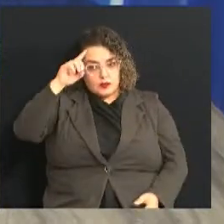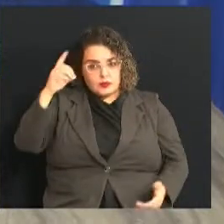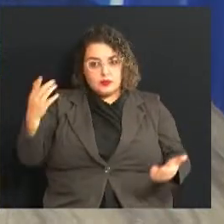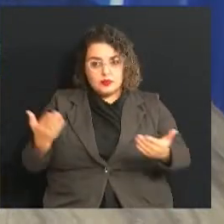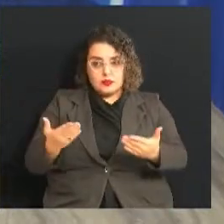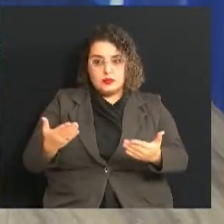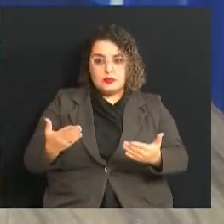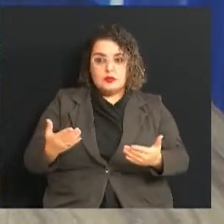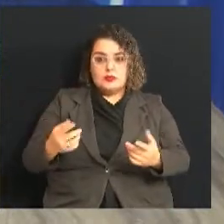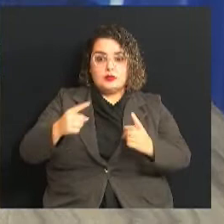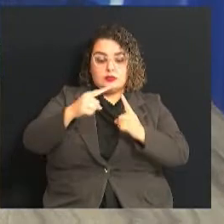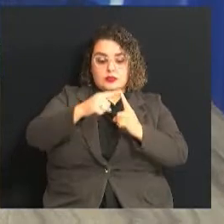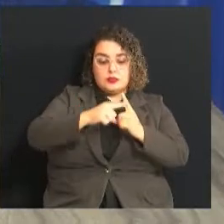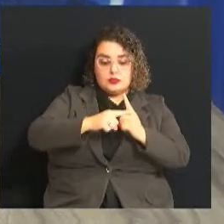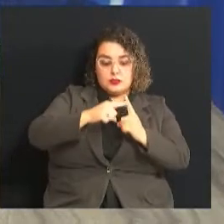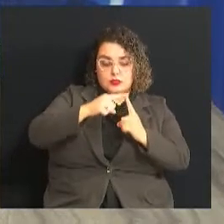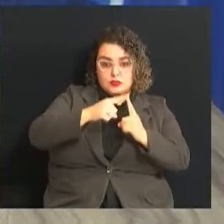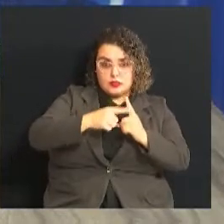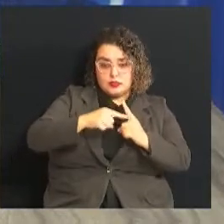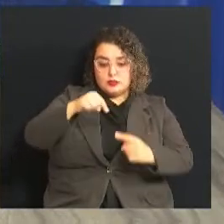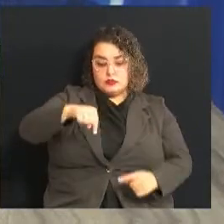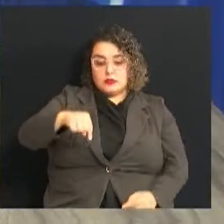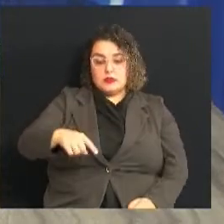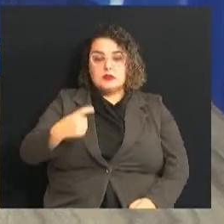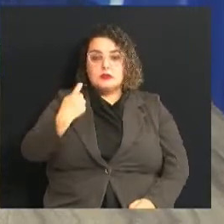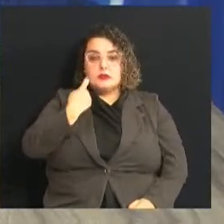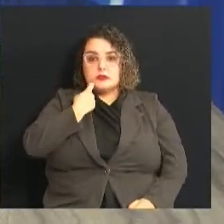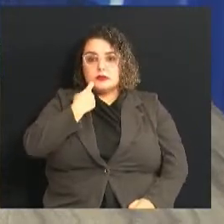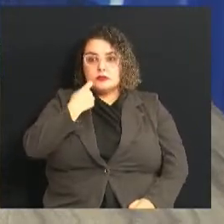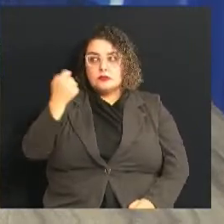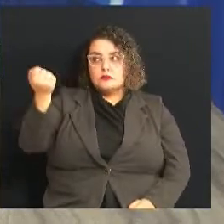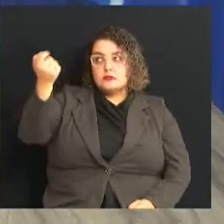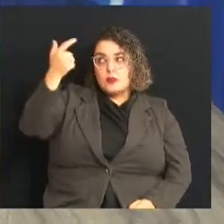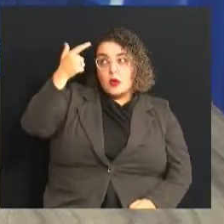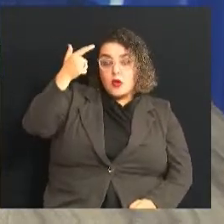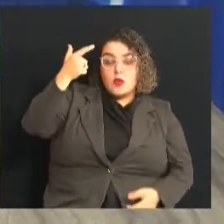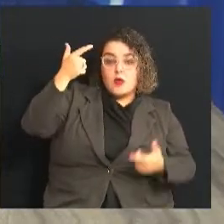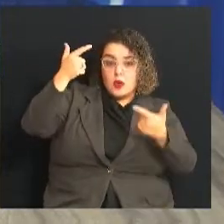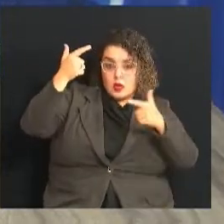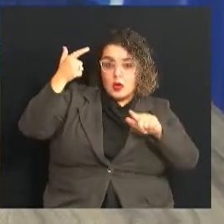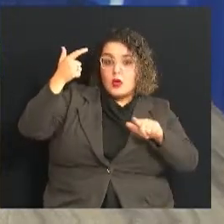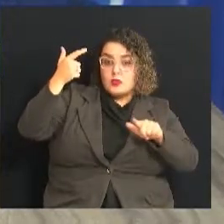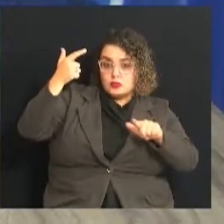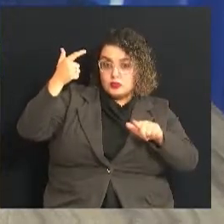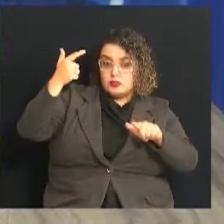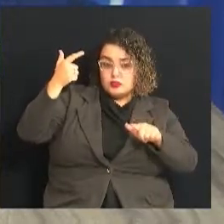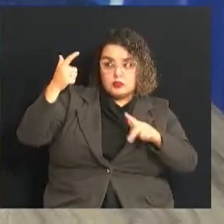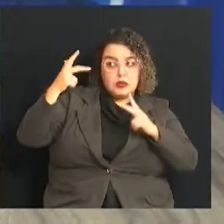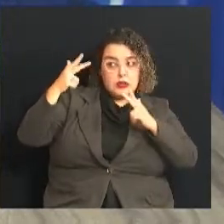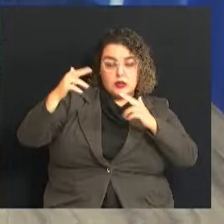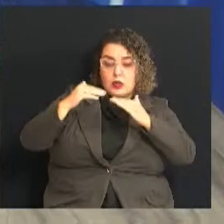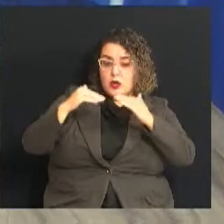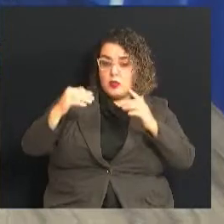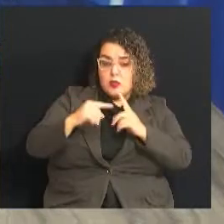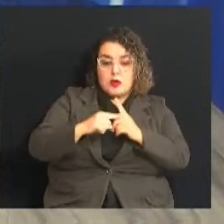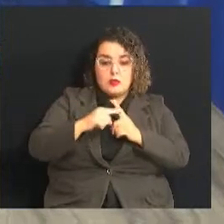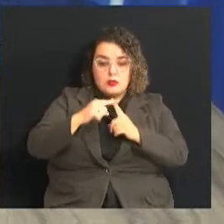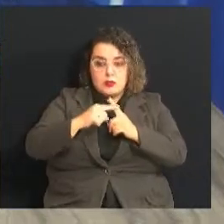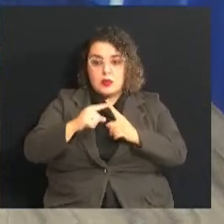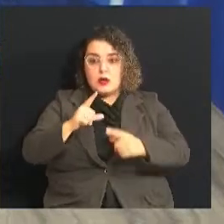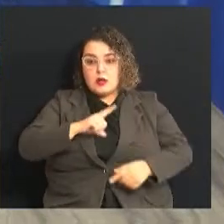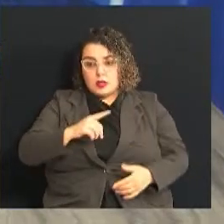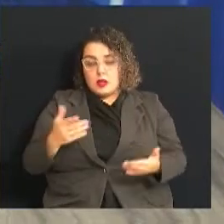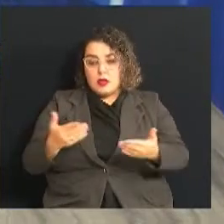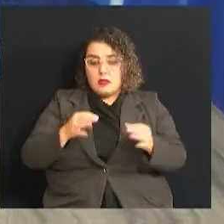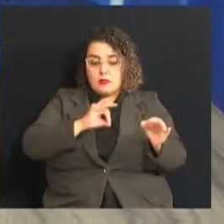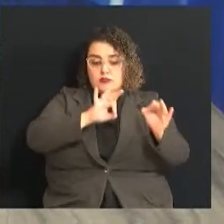a previsão do tempo para esta sexta-feira. Será que esse sol vai permanecer? Vai ficar a mesma temperatura do que a gente tem visto durante